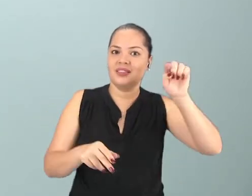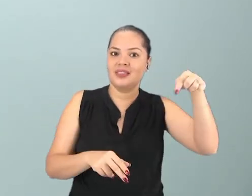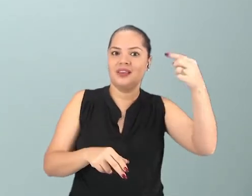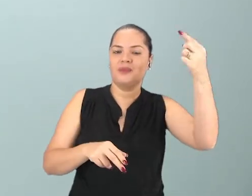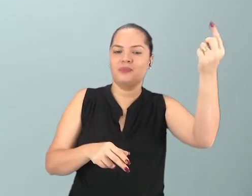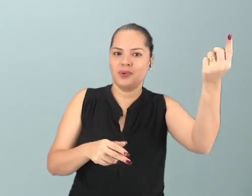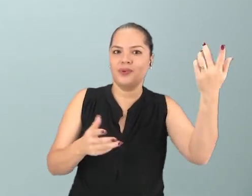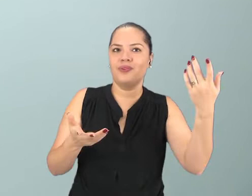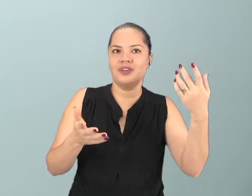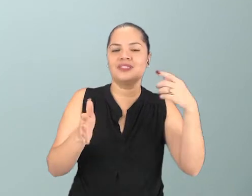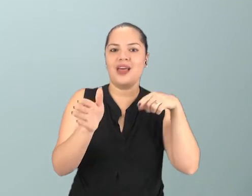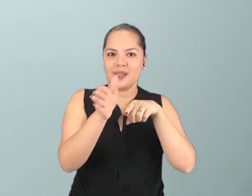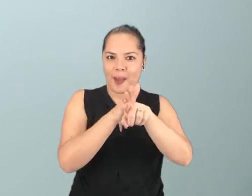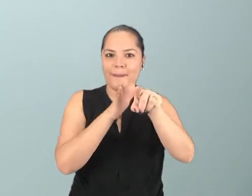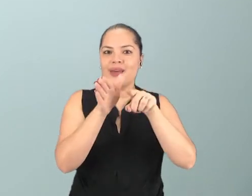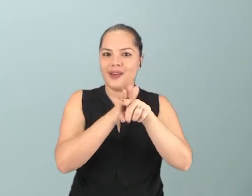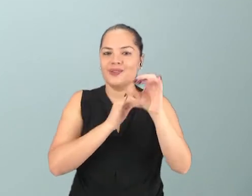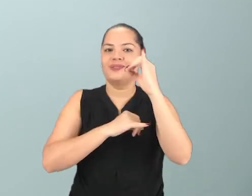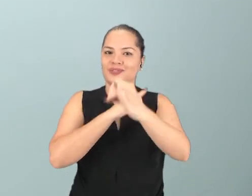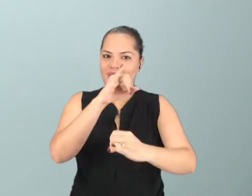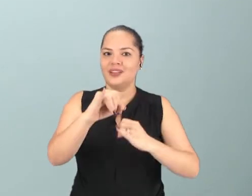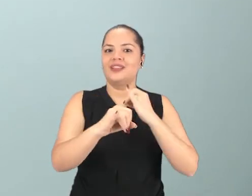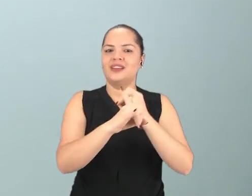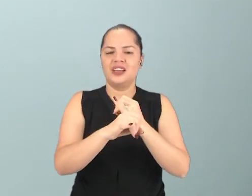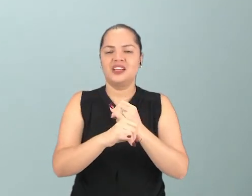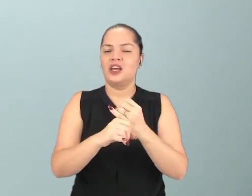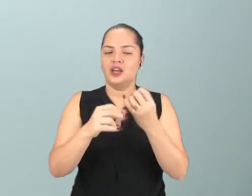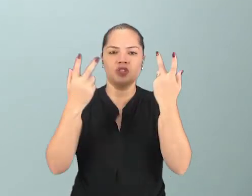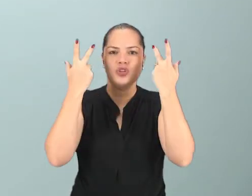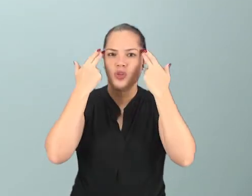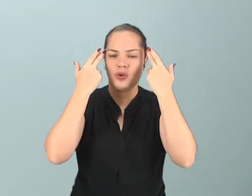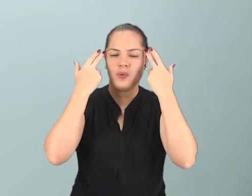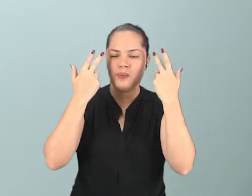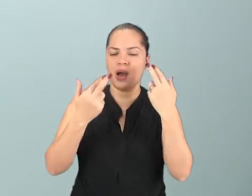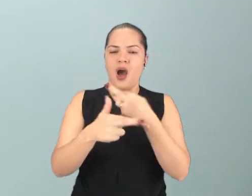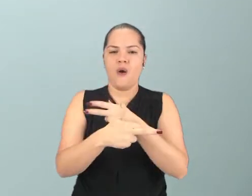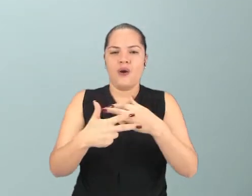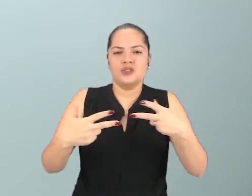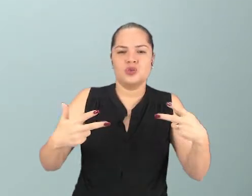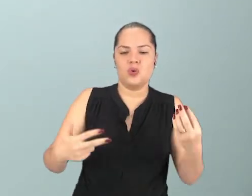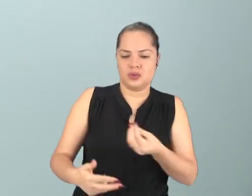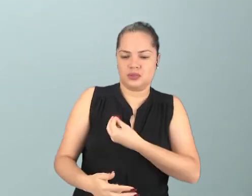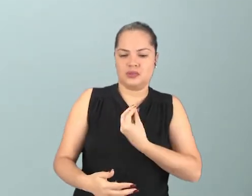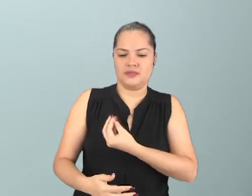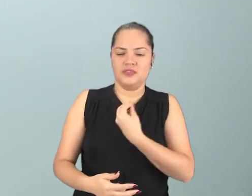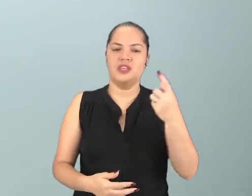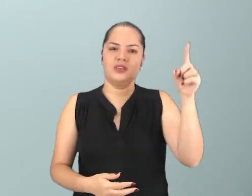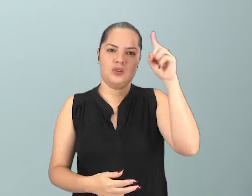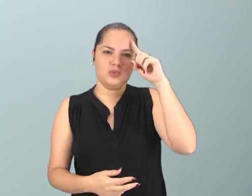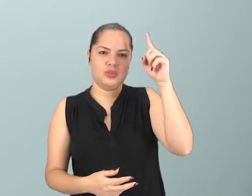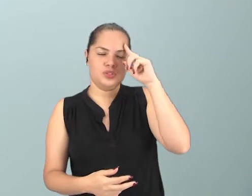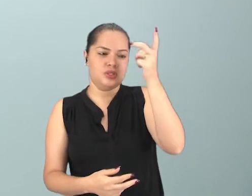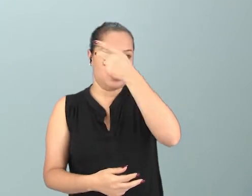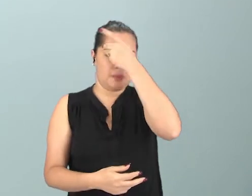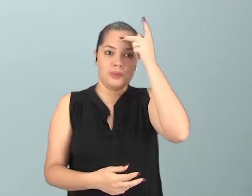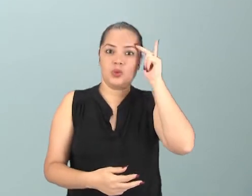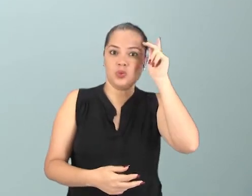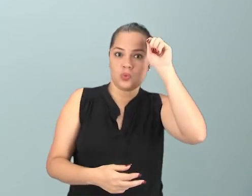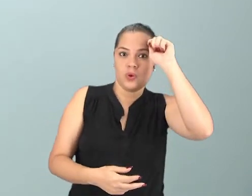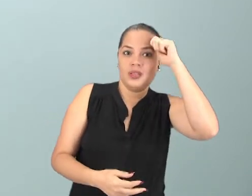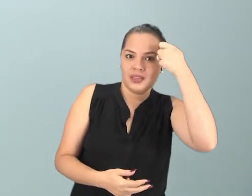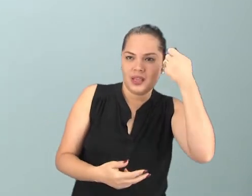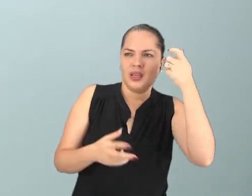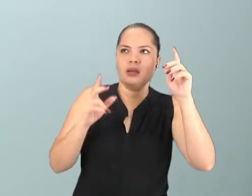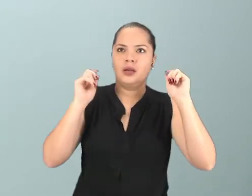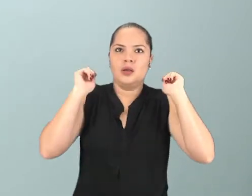muitas pessoas fazem no dia a dia de maneira natural, mas que muitas vezes o negro, ao fazer, ao usar um capuz,